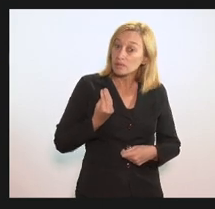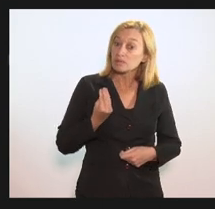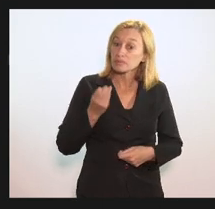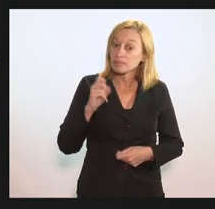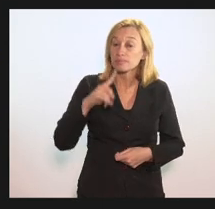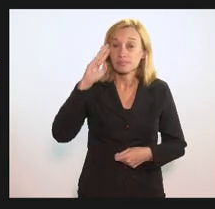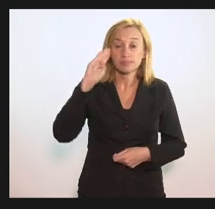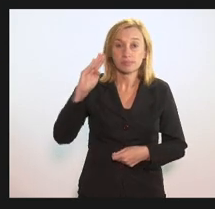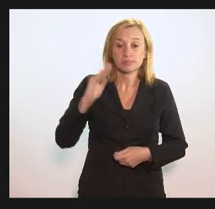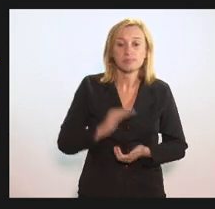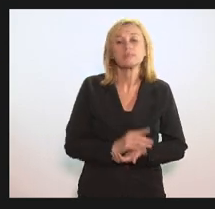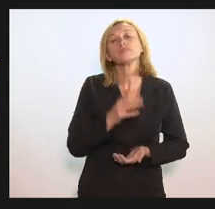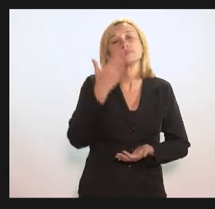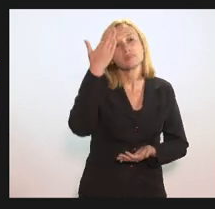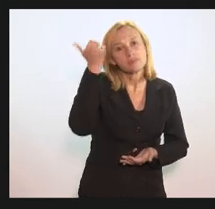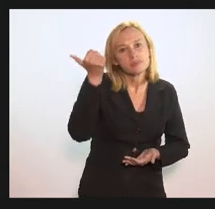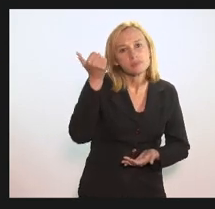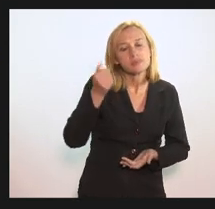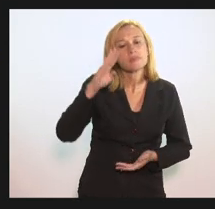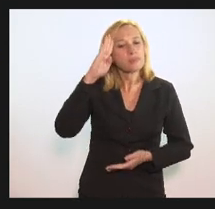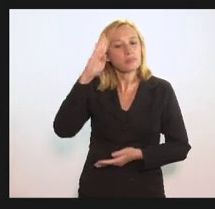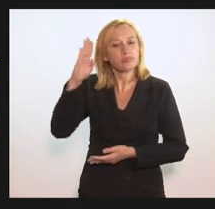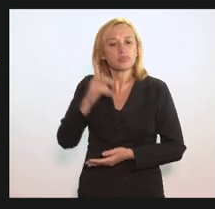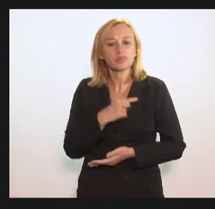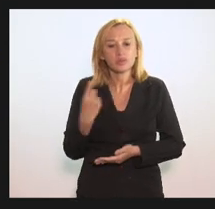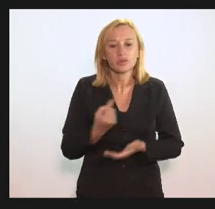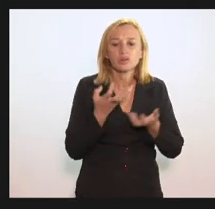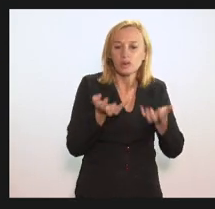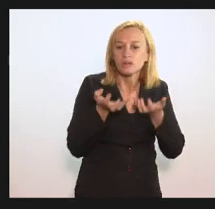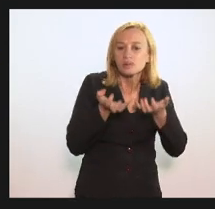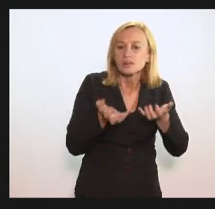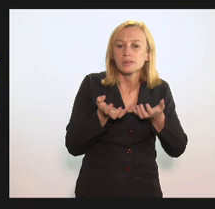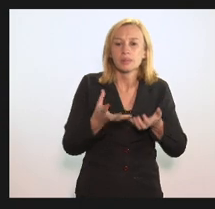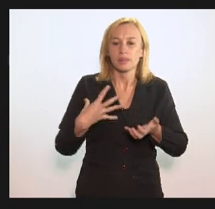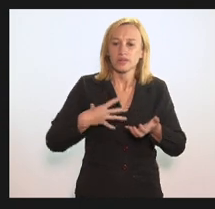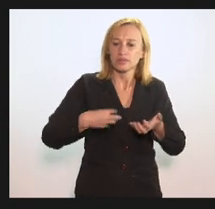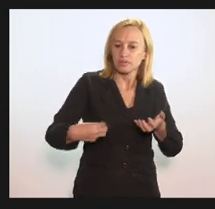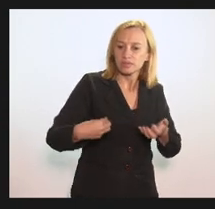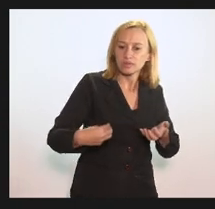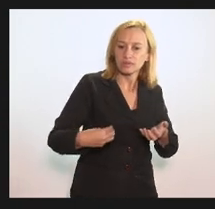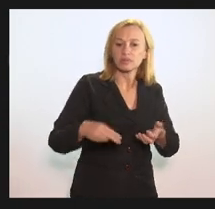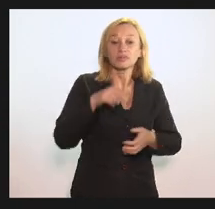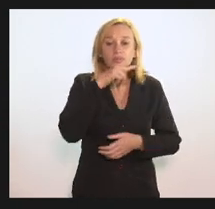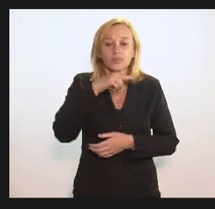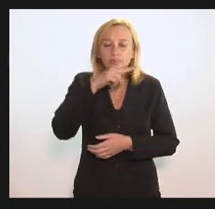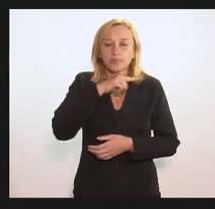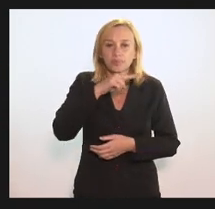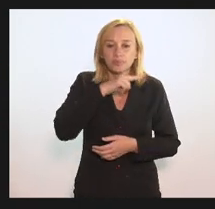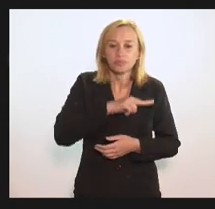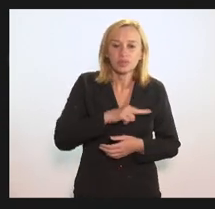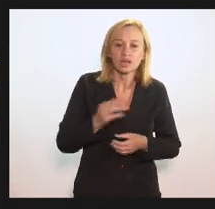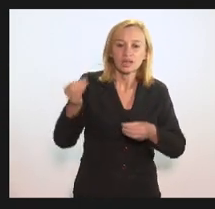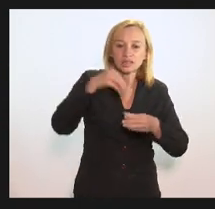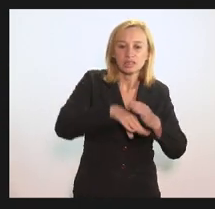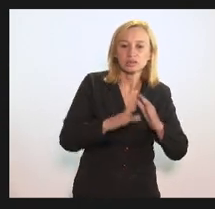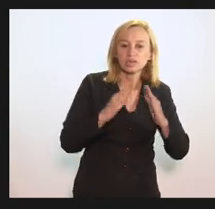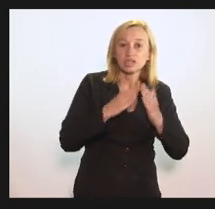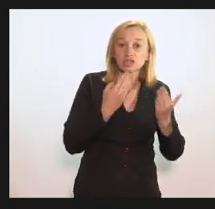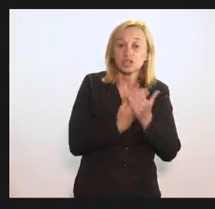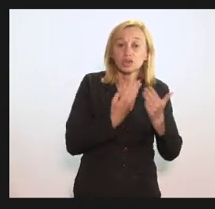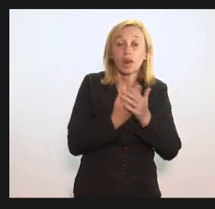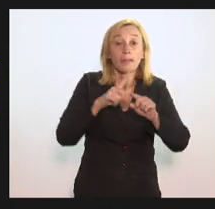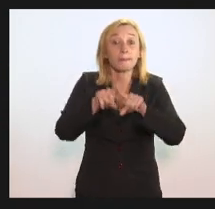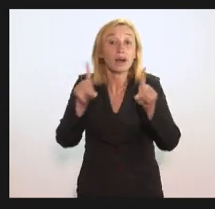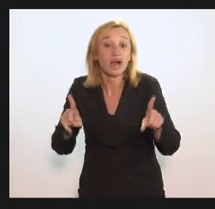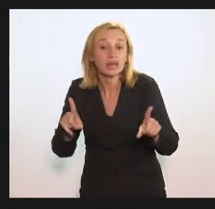essencial. Sabemos que é fundamental, nós queremos nossos filhos, nossos netos nas escolas,